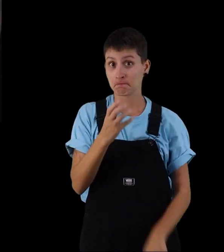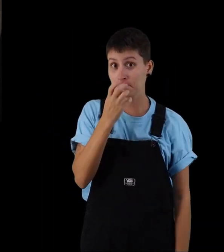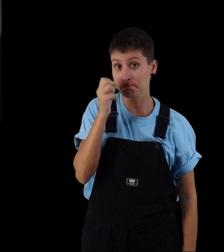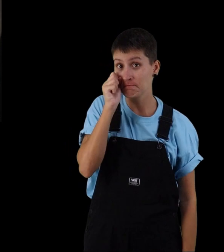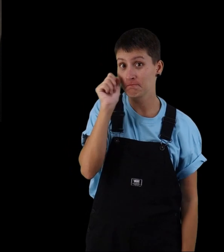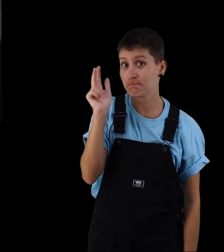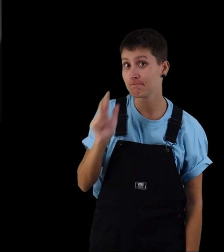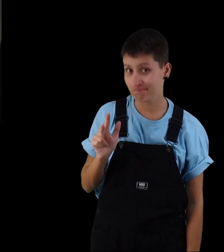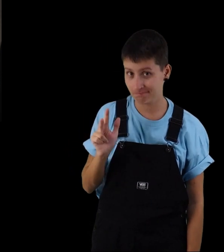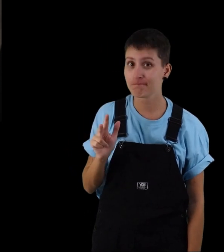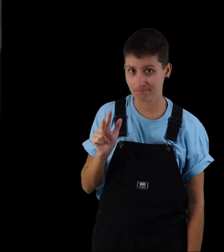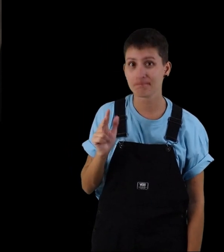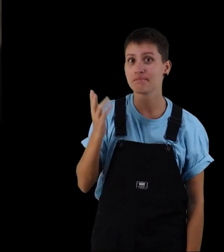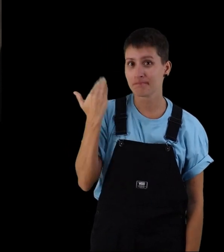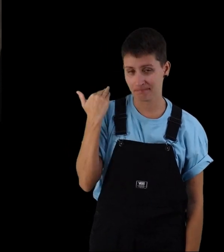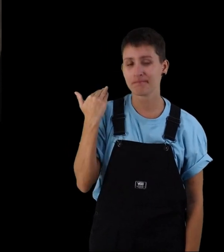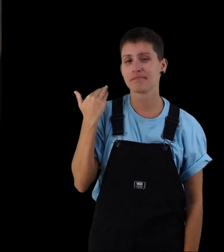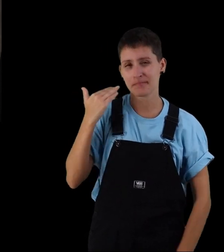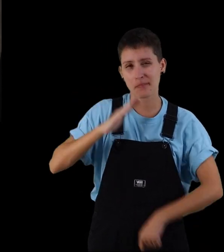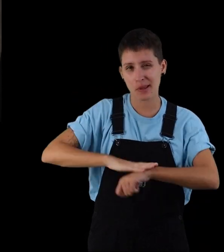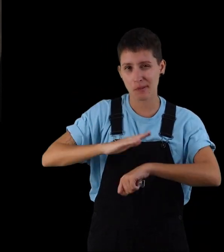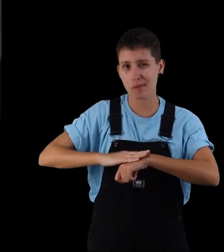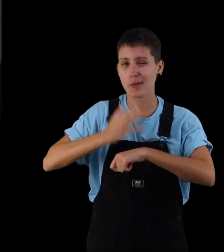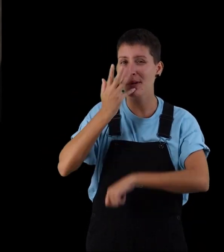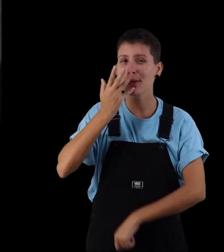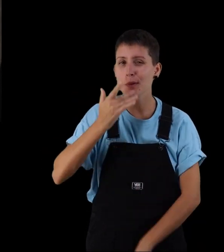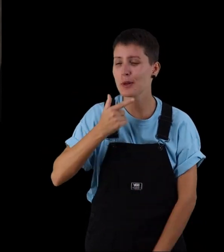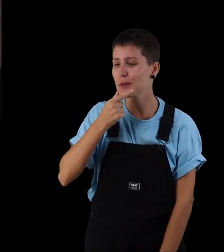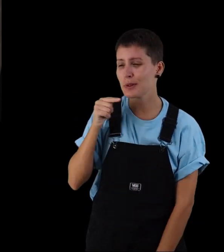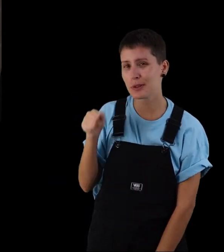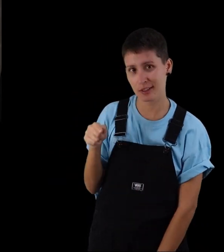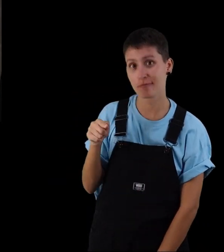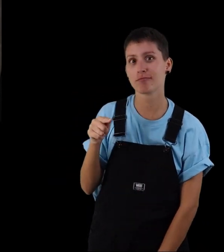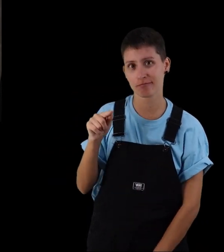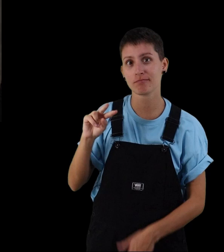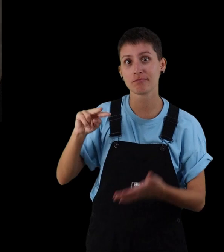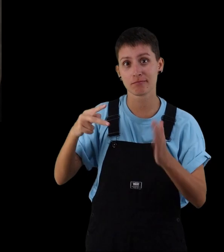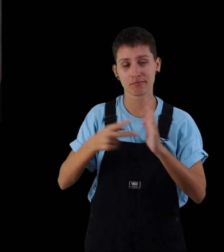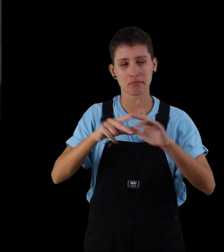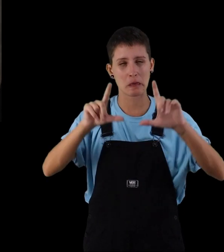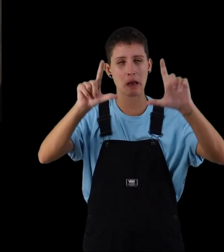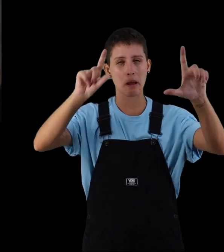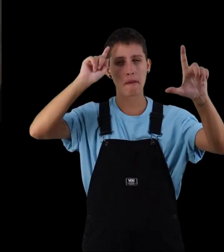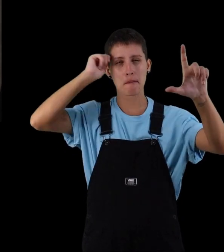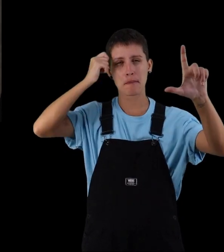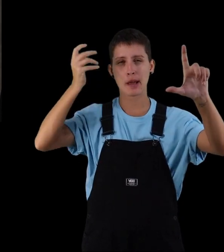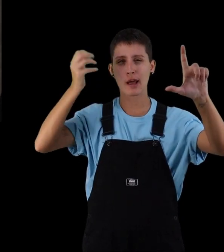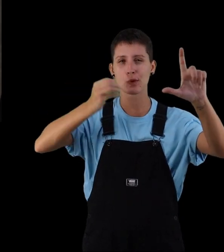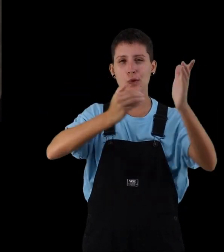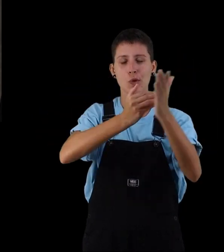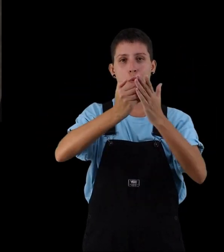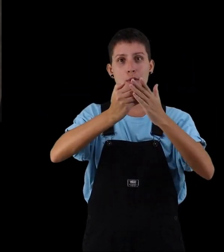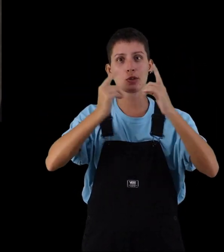de um cachorro muito esperto. Foi nos anos de infância do menino Edino que as cenas em preto e